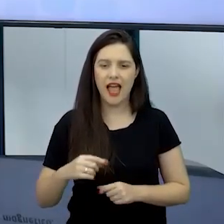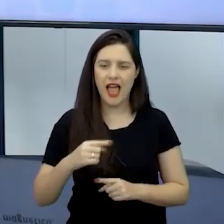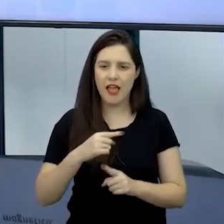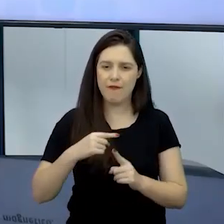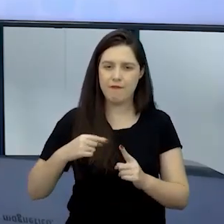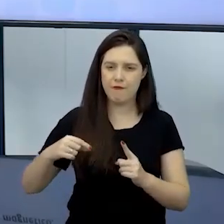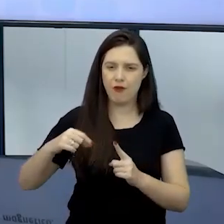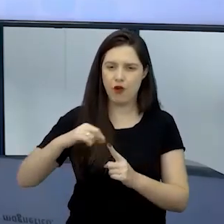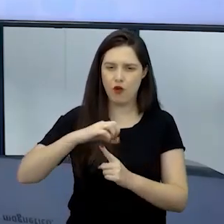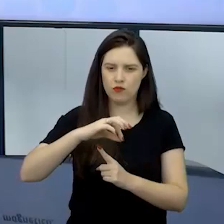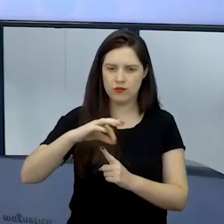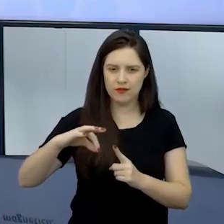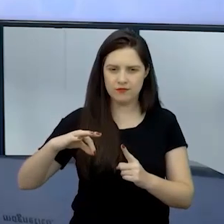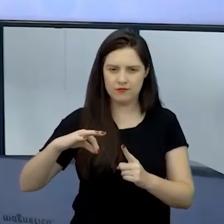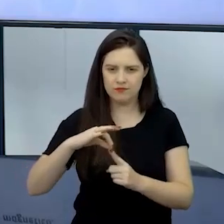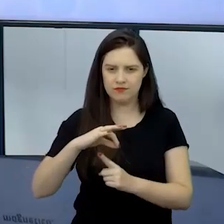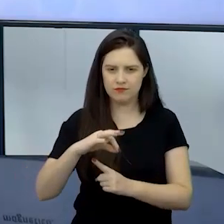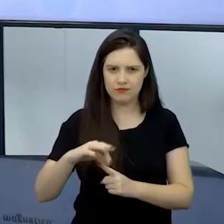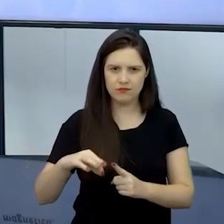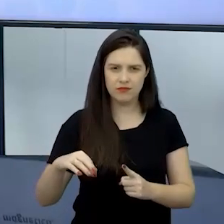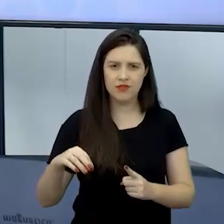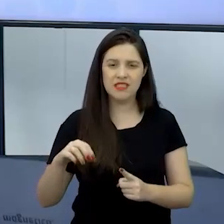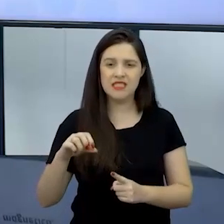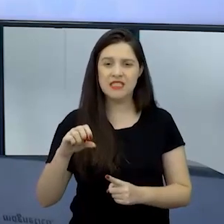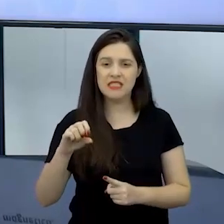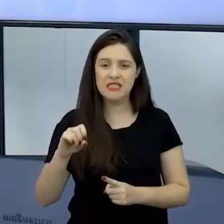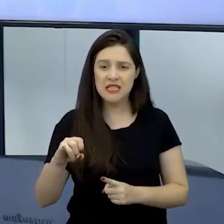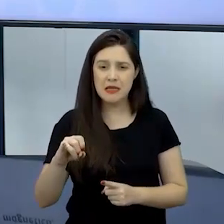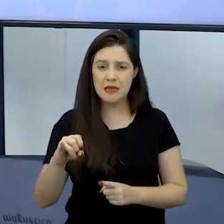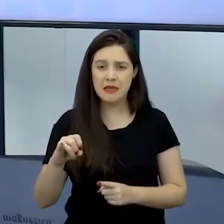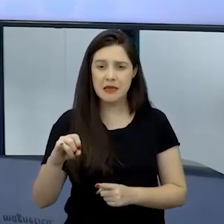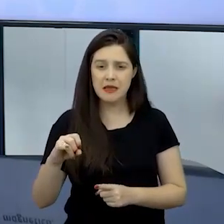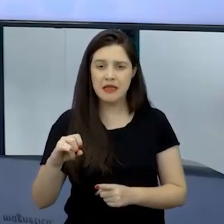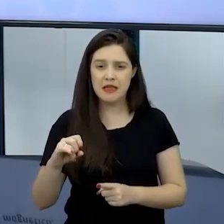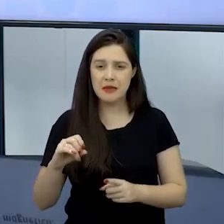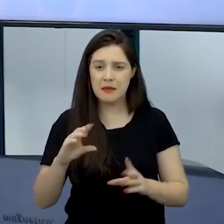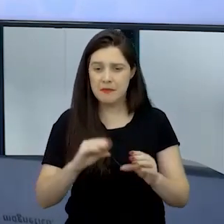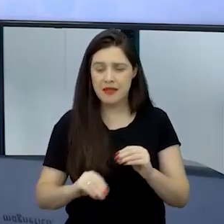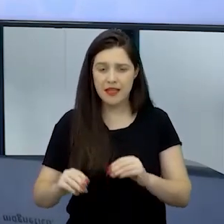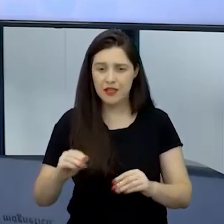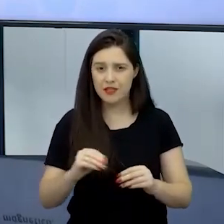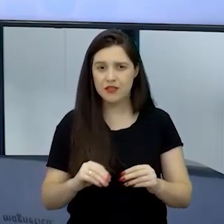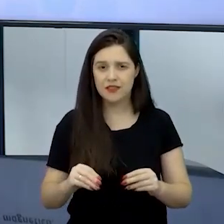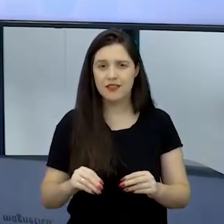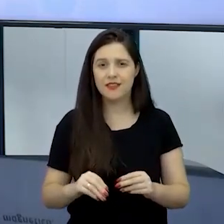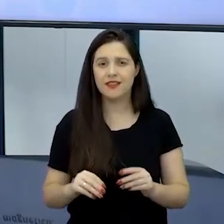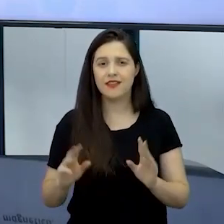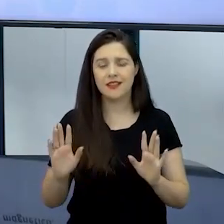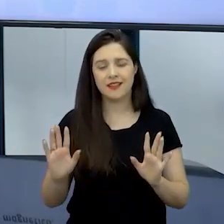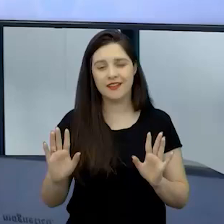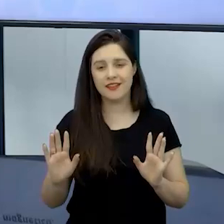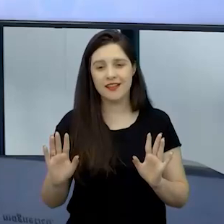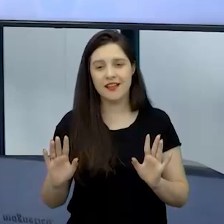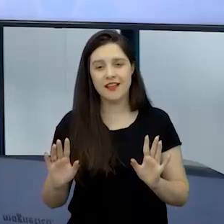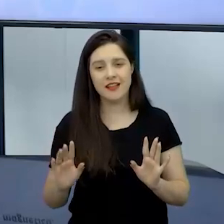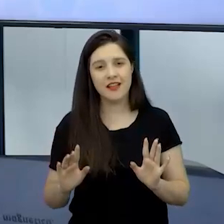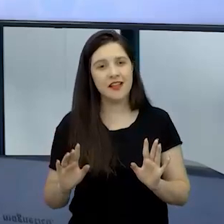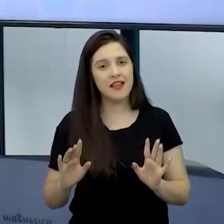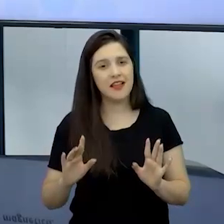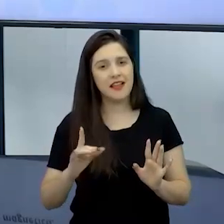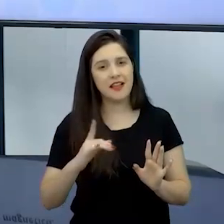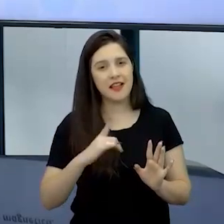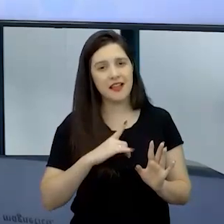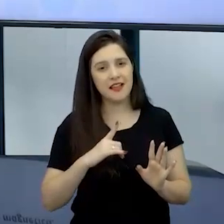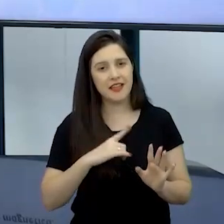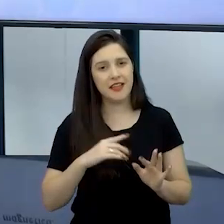que o copo não se mexeu, porque se ele se mexer, eu ia embora. Se ele se mexer e ir pro meu lado aqui, eu falar, olha, realmente descobri uma lei nova